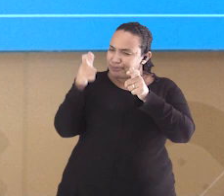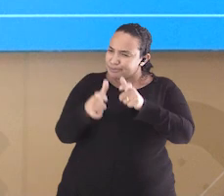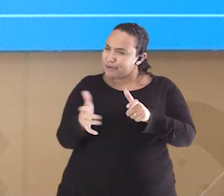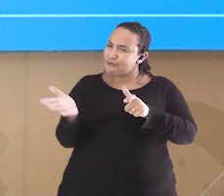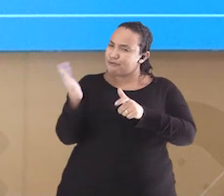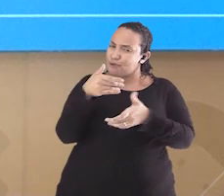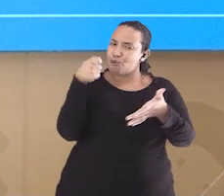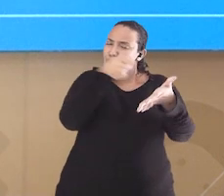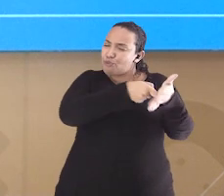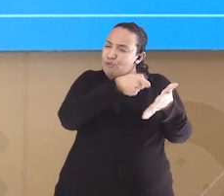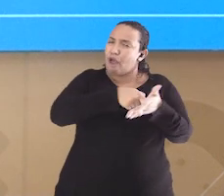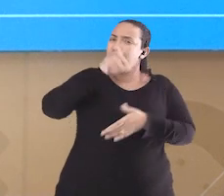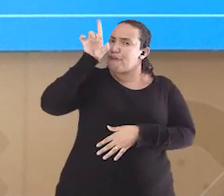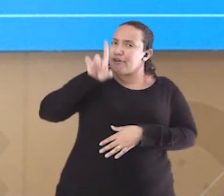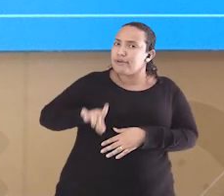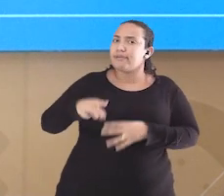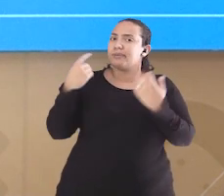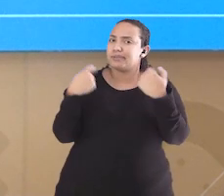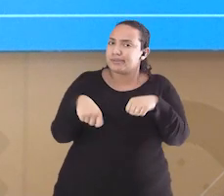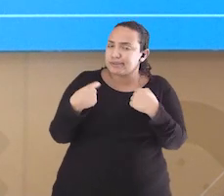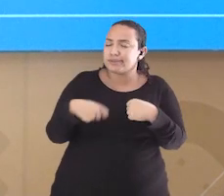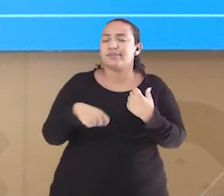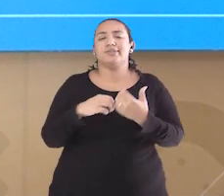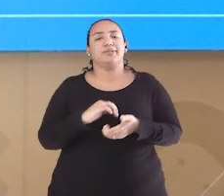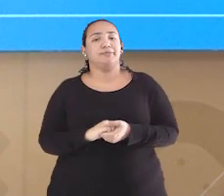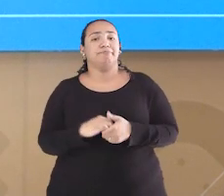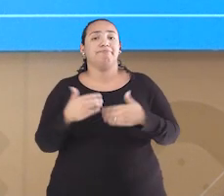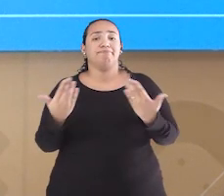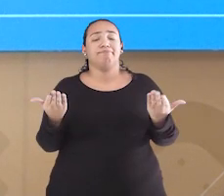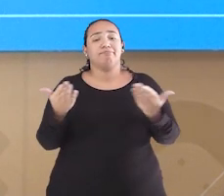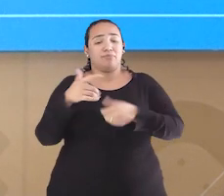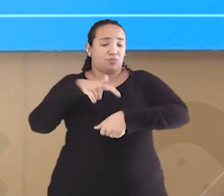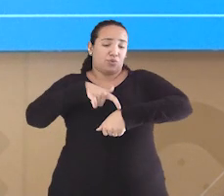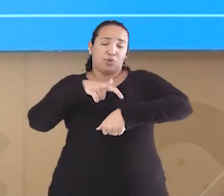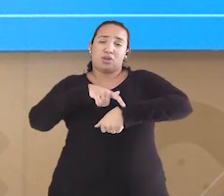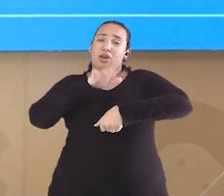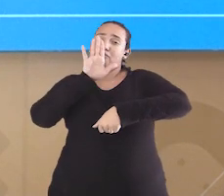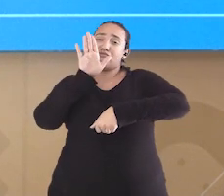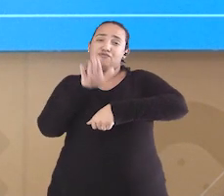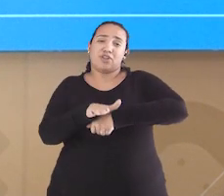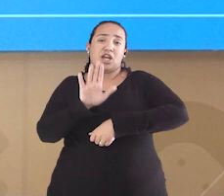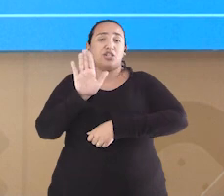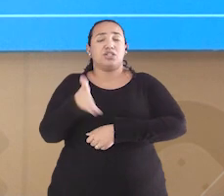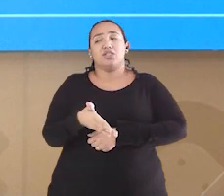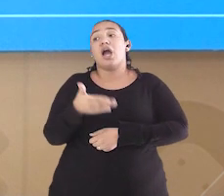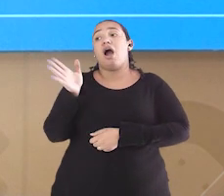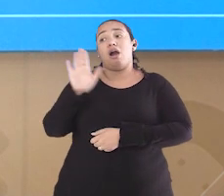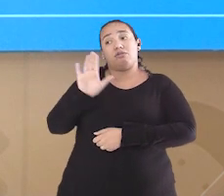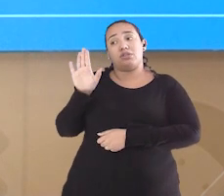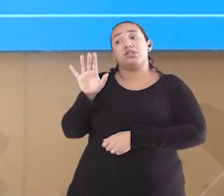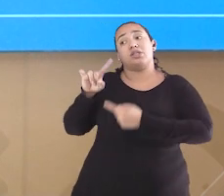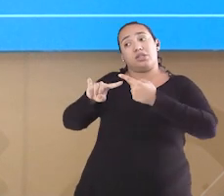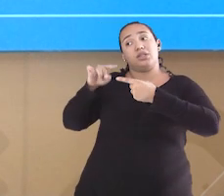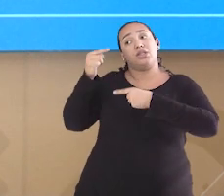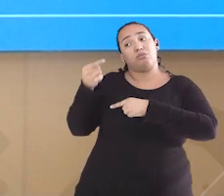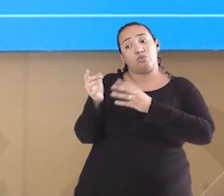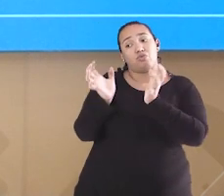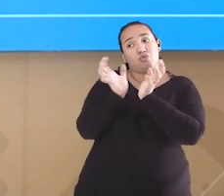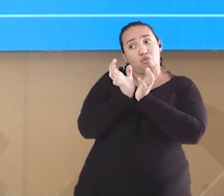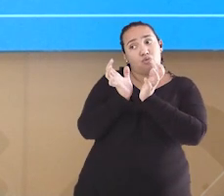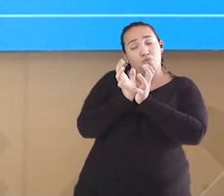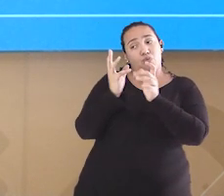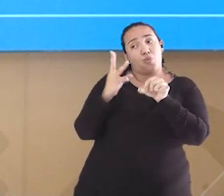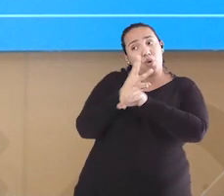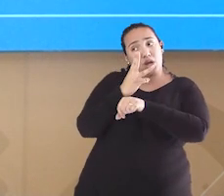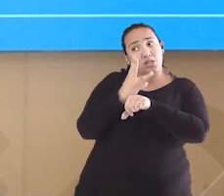em busca de seus direitos como cidadãos. Como já é tarde, vocês se despedem e prometem continuar o assunto no grupo